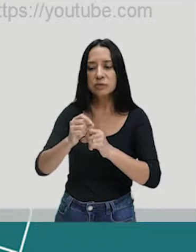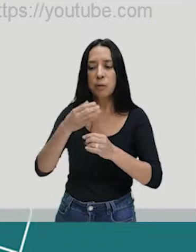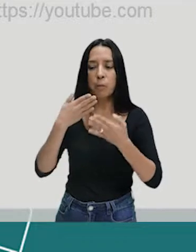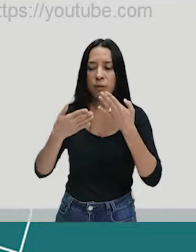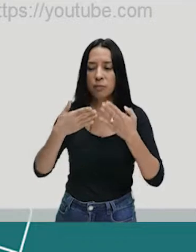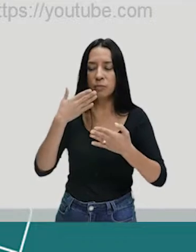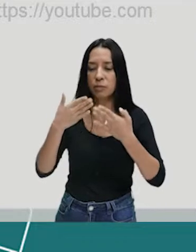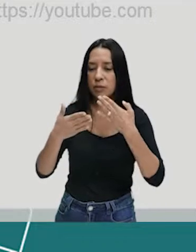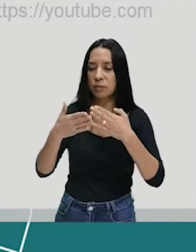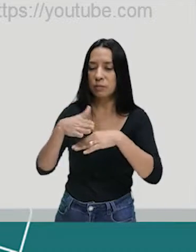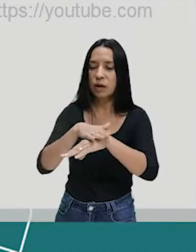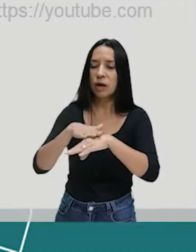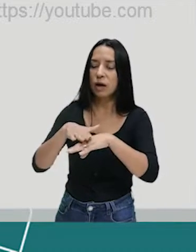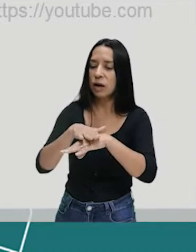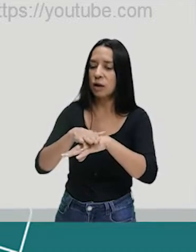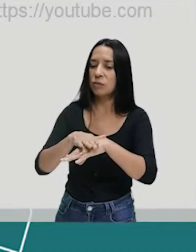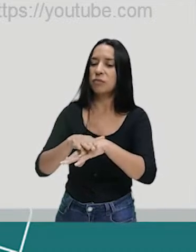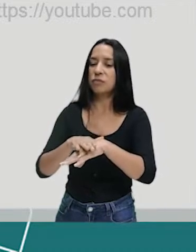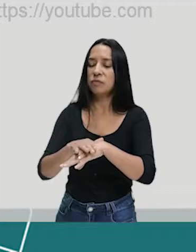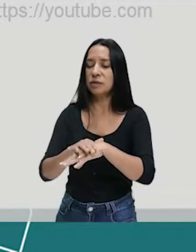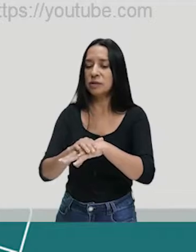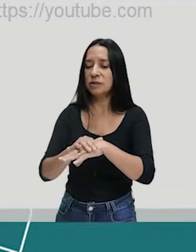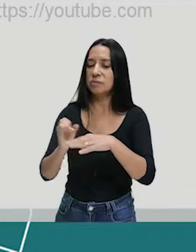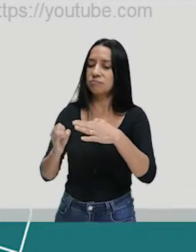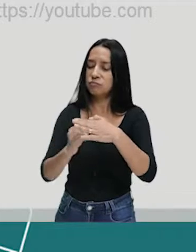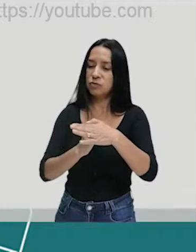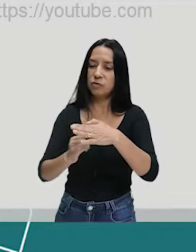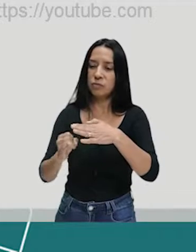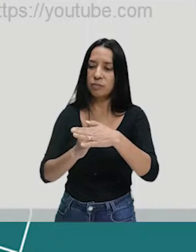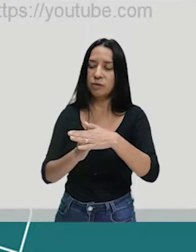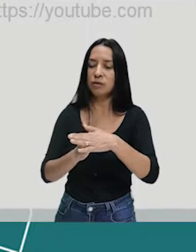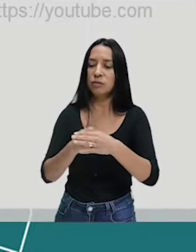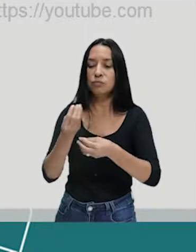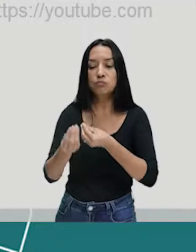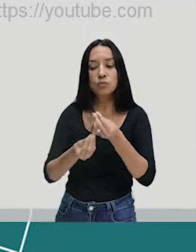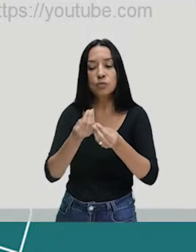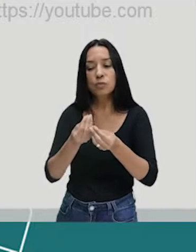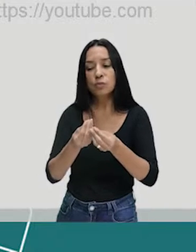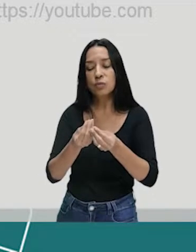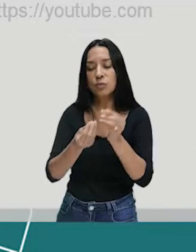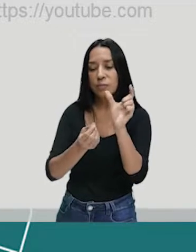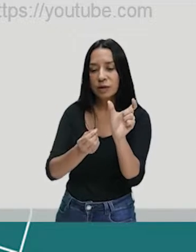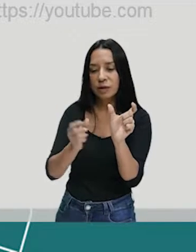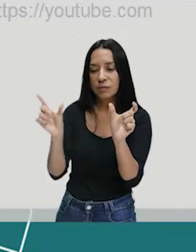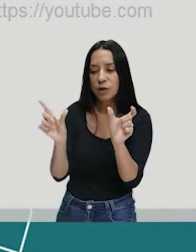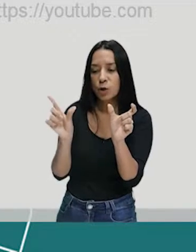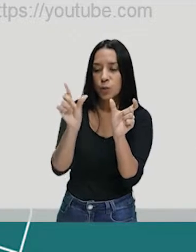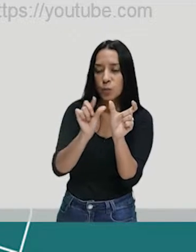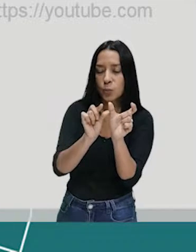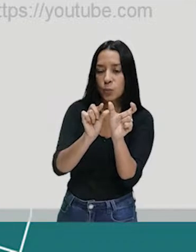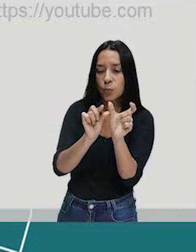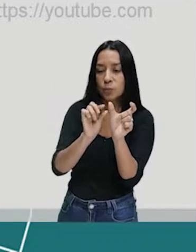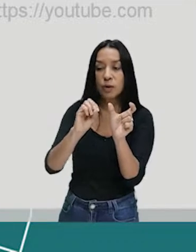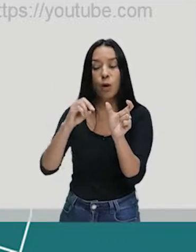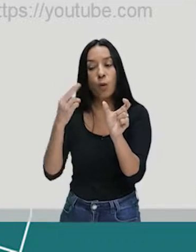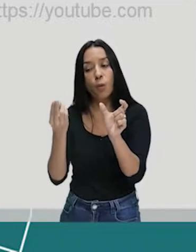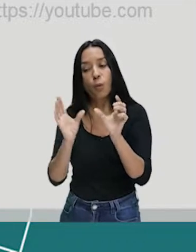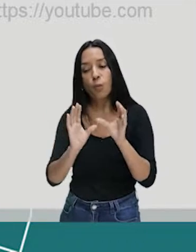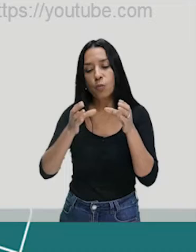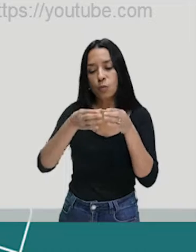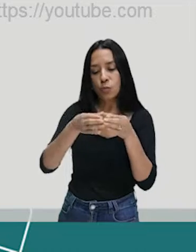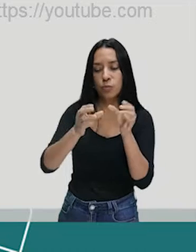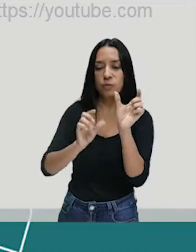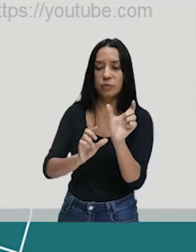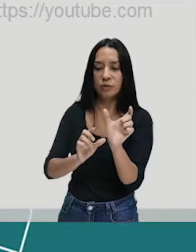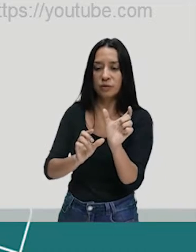conversa informal nós vamos ter as abreviações como formas curtas de palavras ou de grupos de